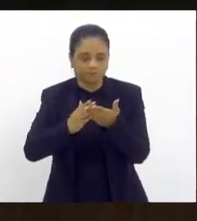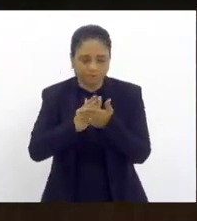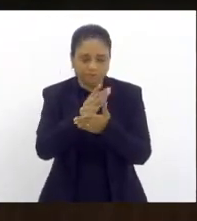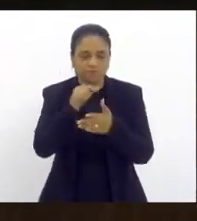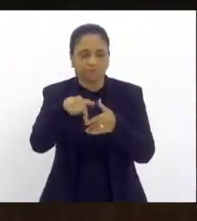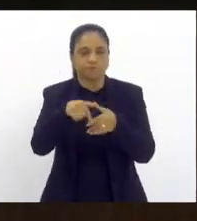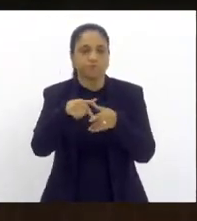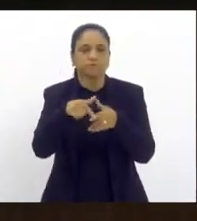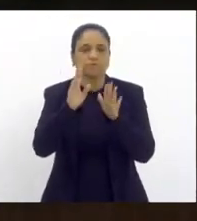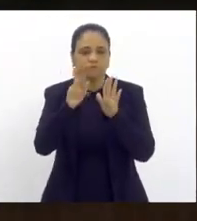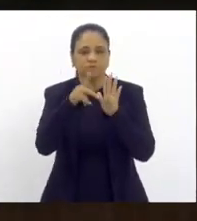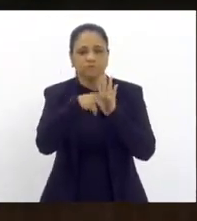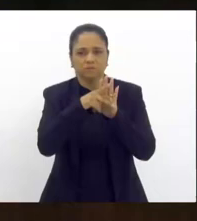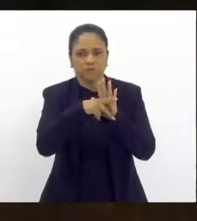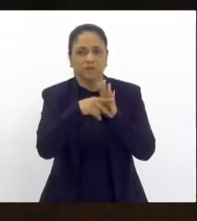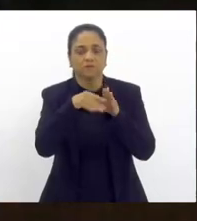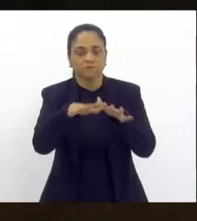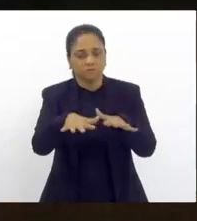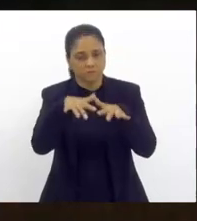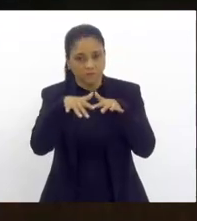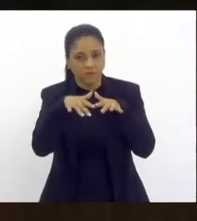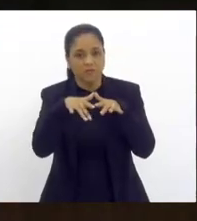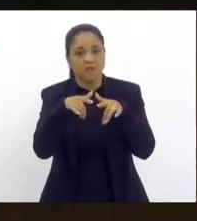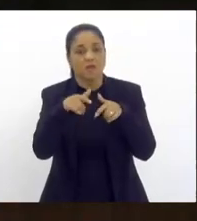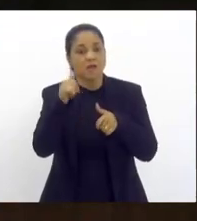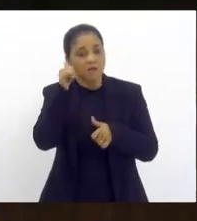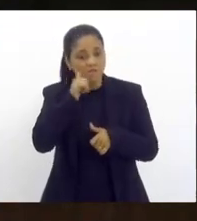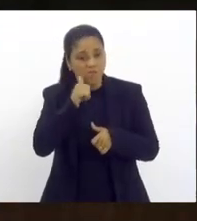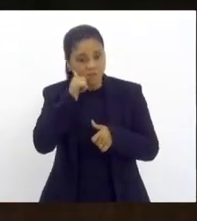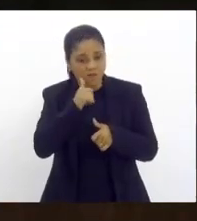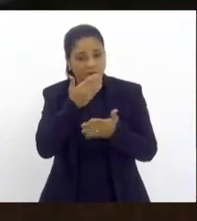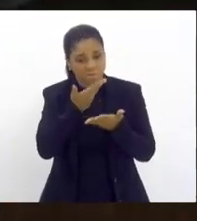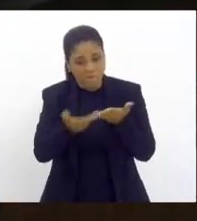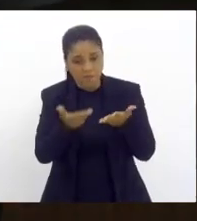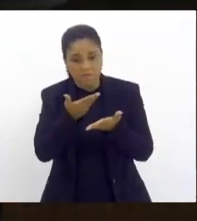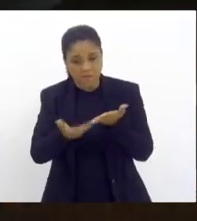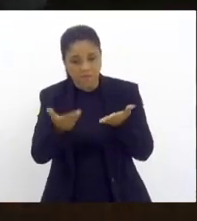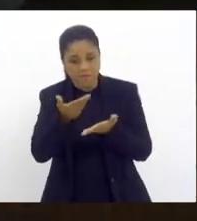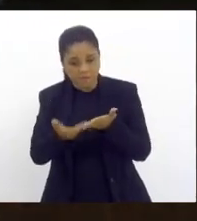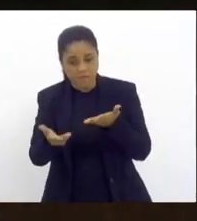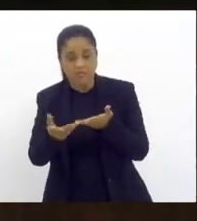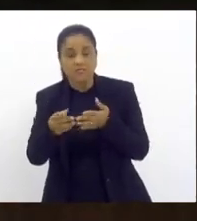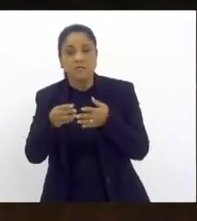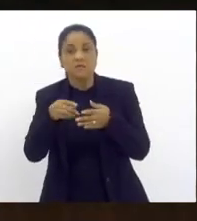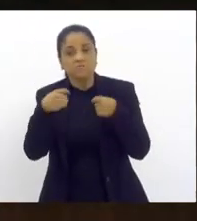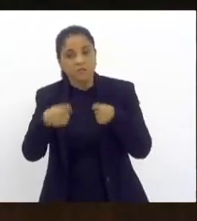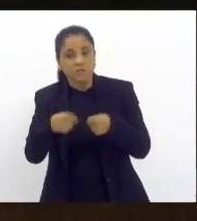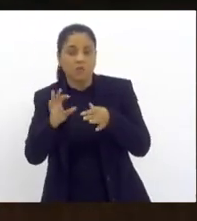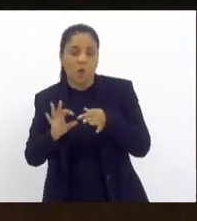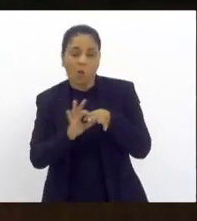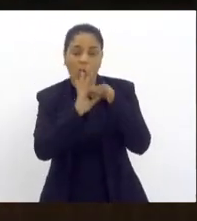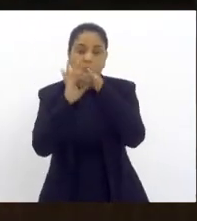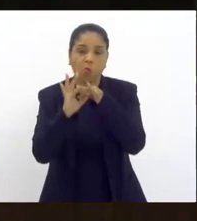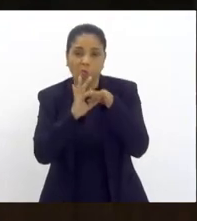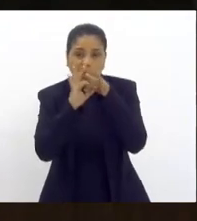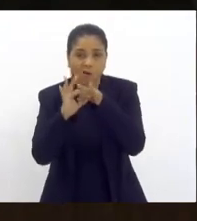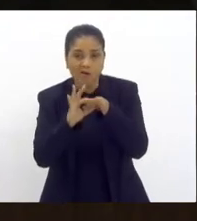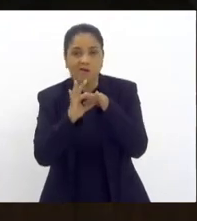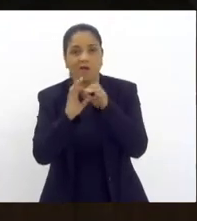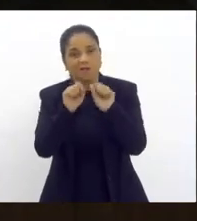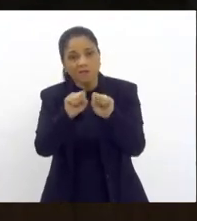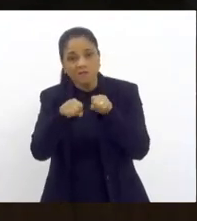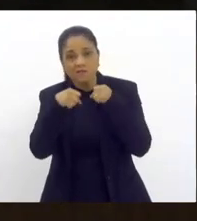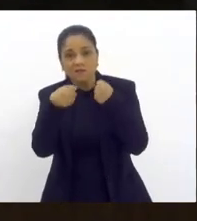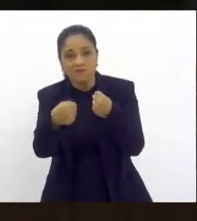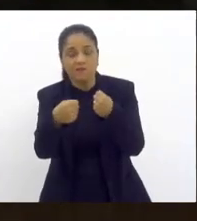todos. Mulheres, vocês vão perder espaço cada vez mais se vocês não se unirem. Estamos aqui por vocês. Então entendam,